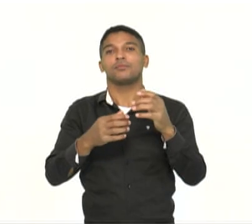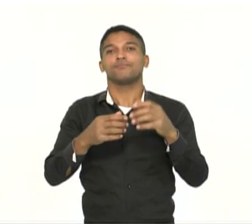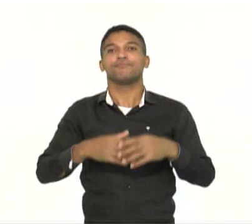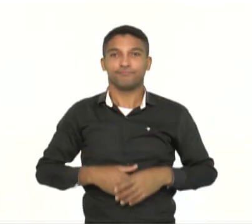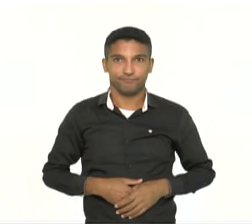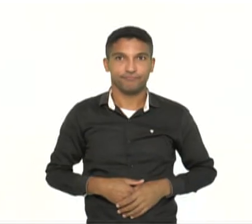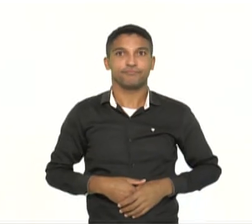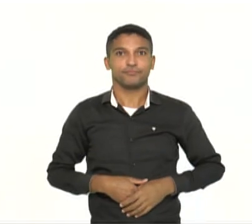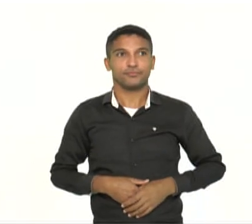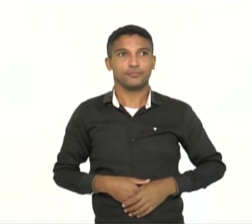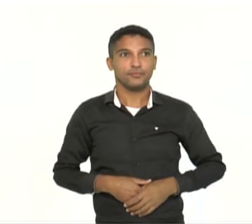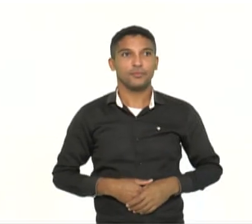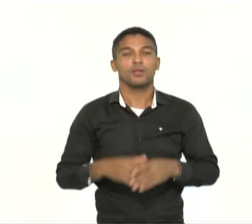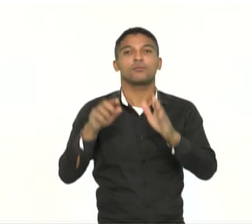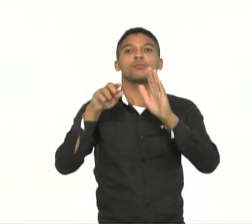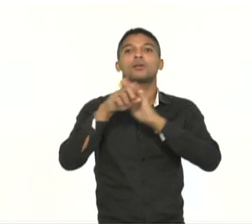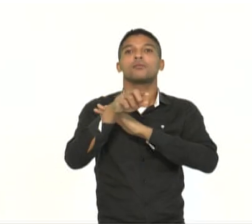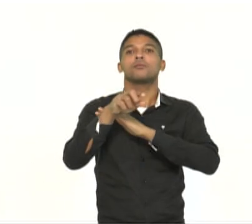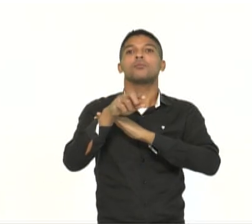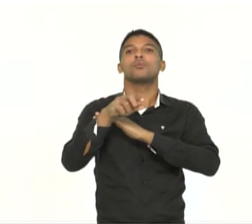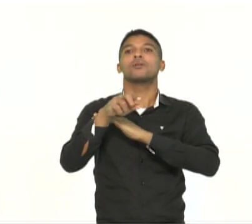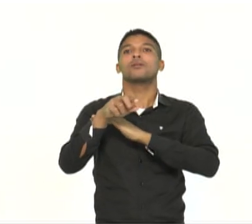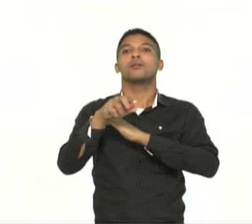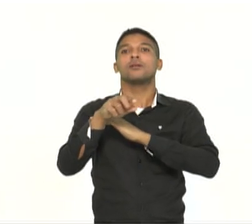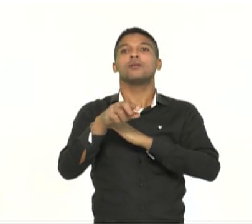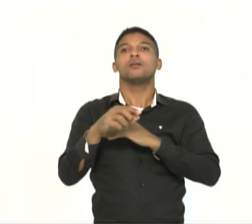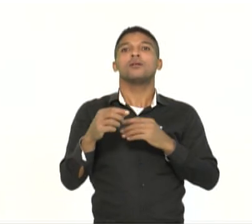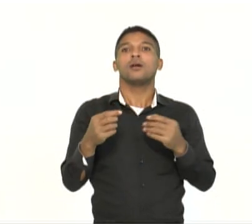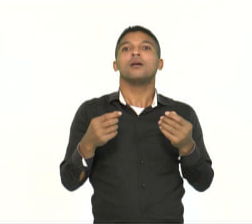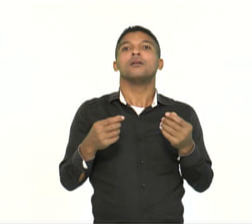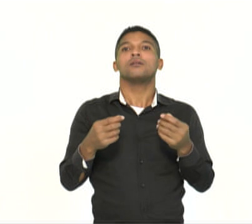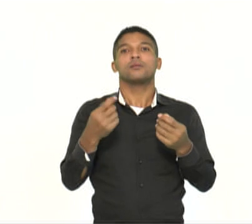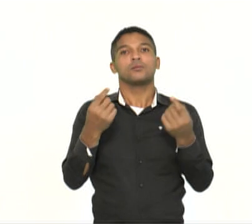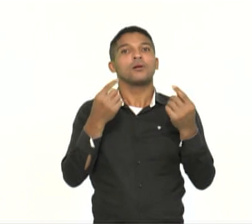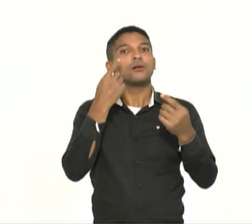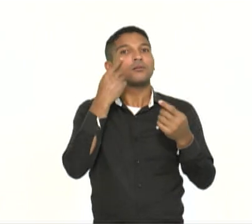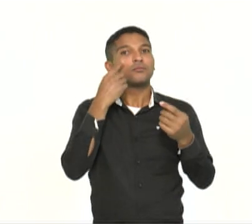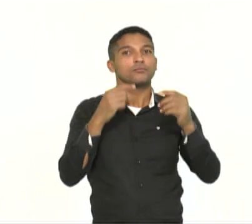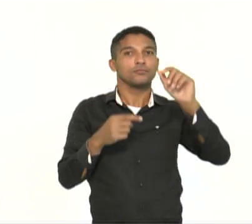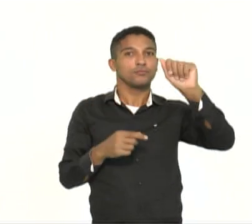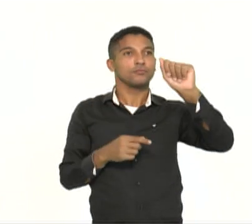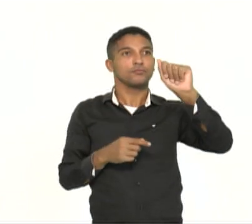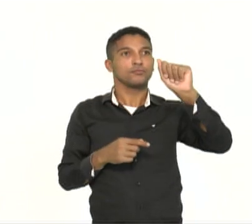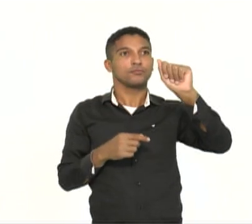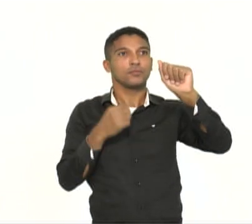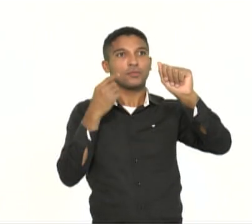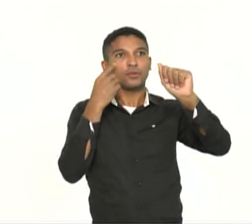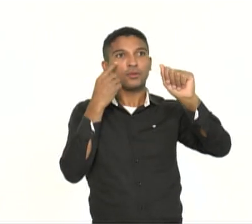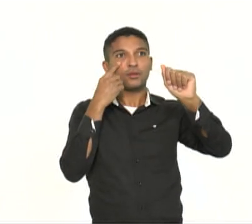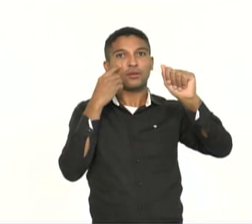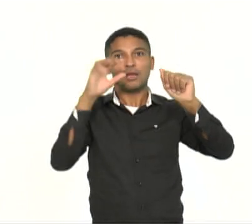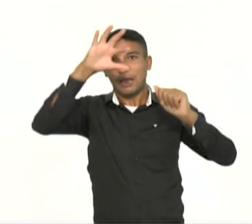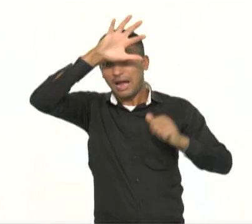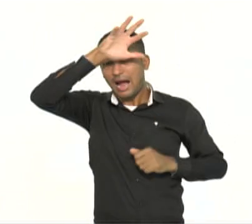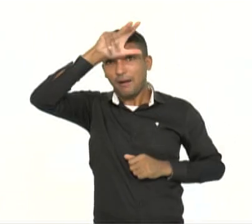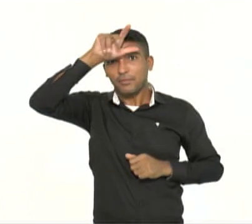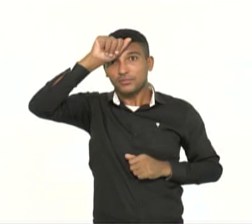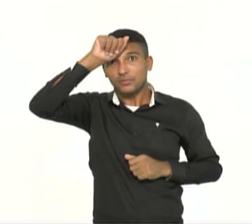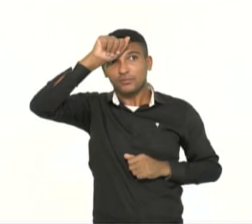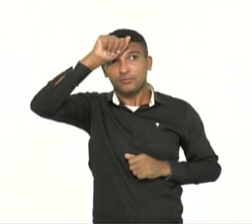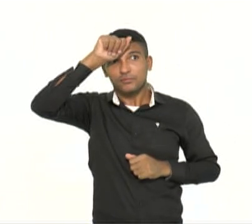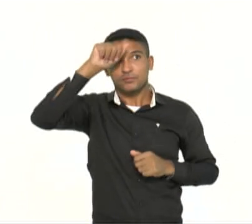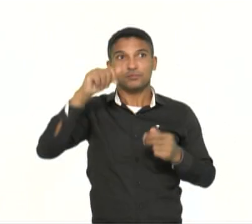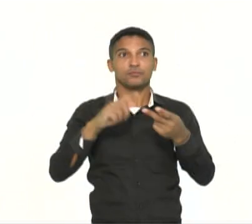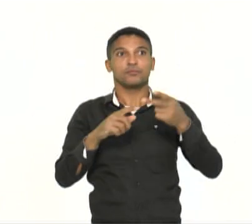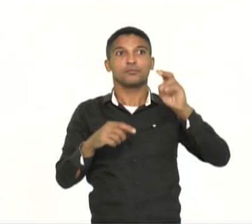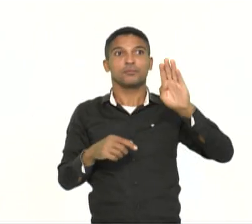domínio morfoclimático que mais sofreu com a ocupação humana? Letra A, domínio morfoclimático da Amazônia. Letra B, o